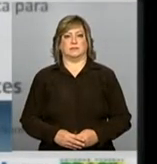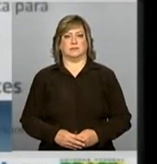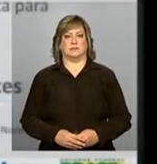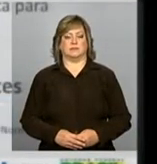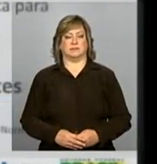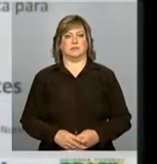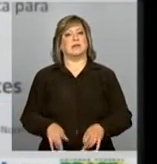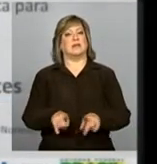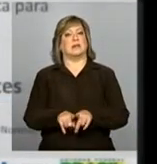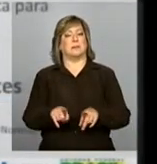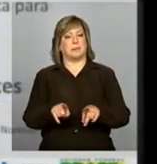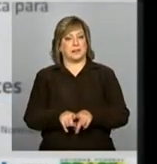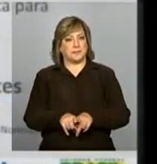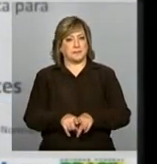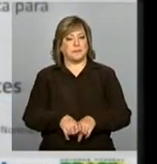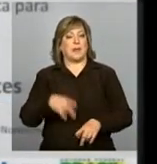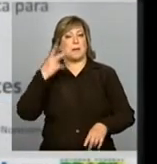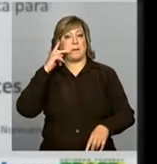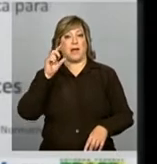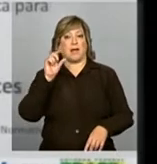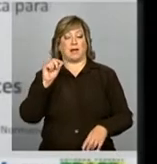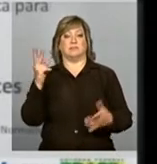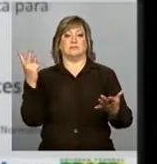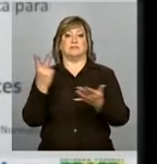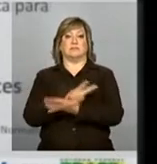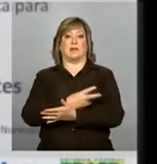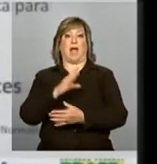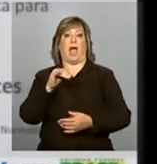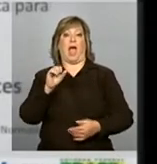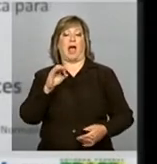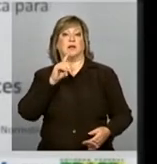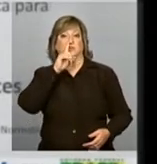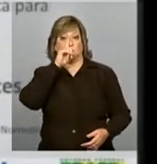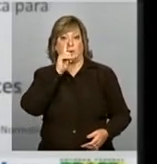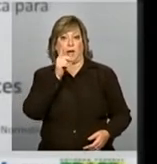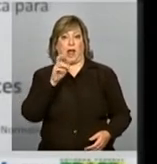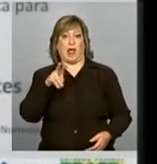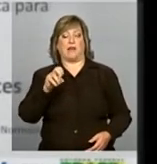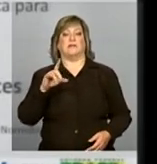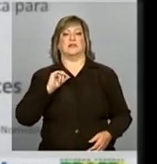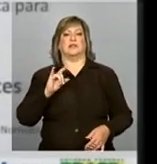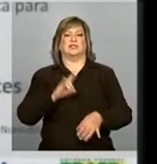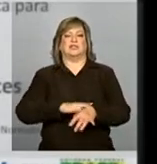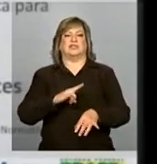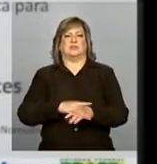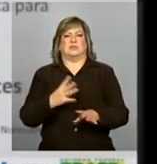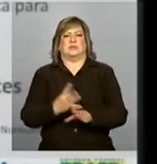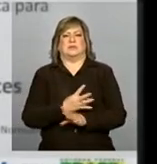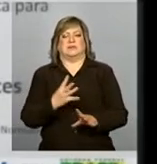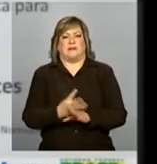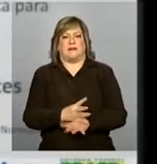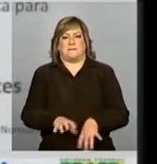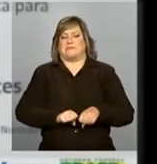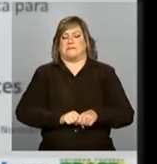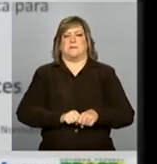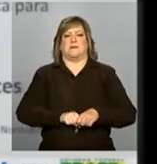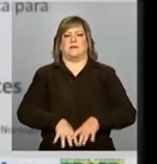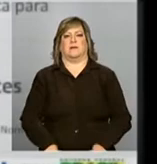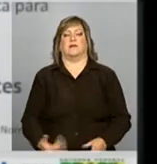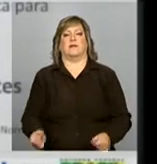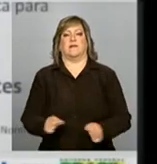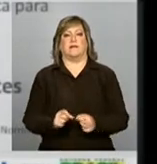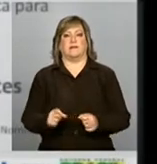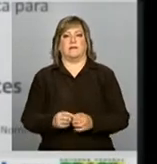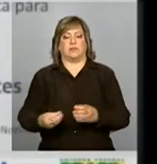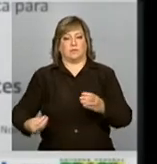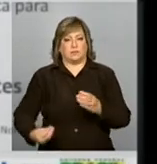Além disso, para casos graves de incontinência urinária masculina, a perspectiva da possibilidade de implante de